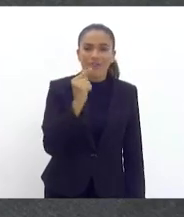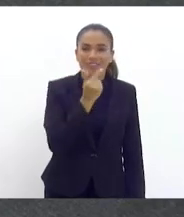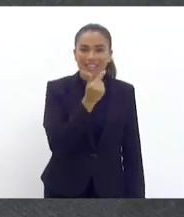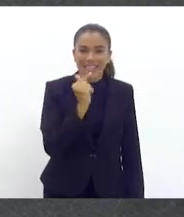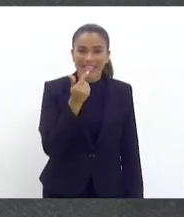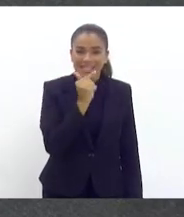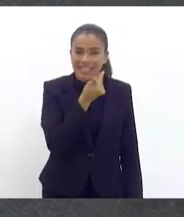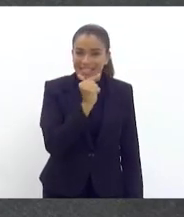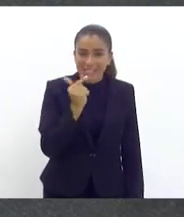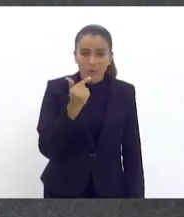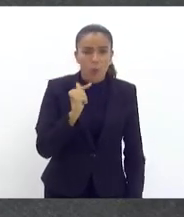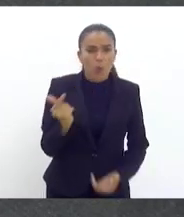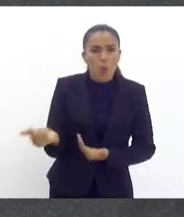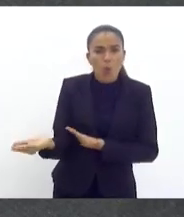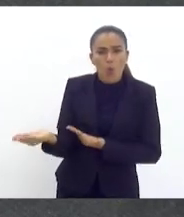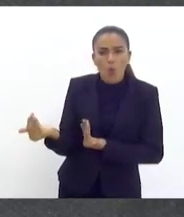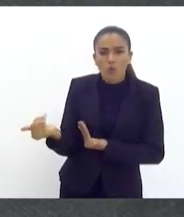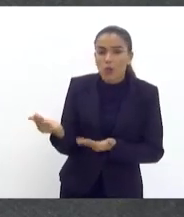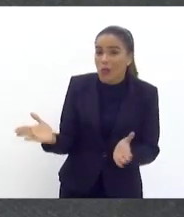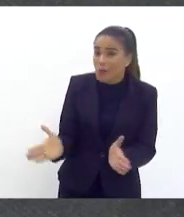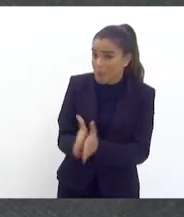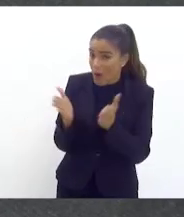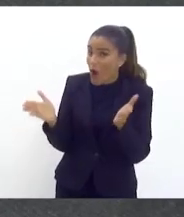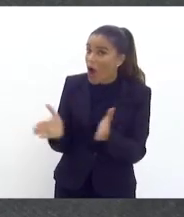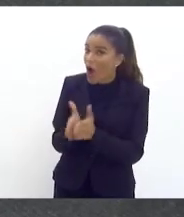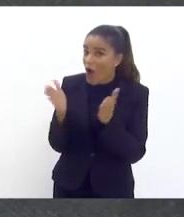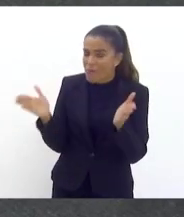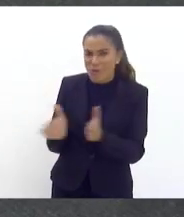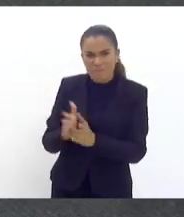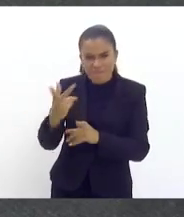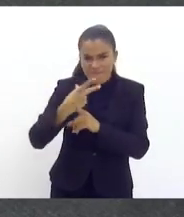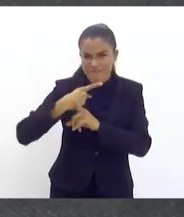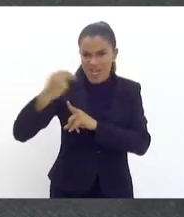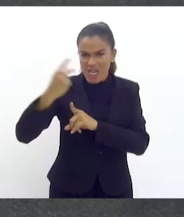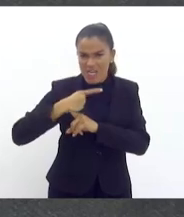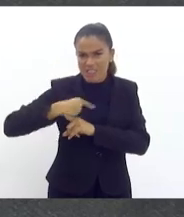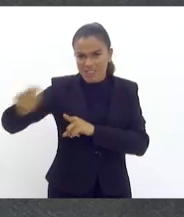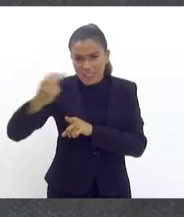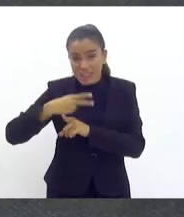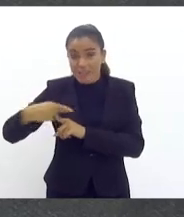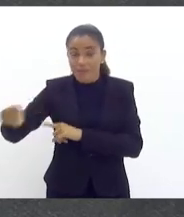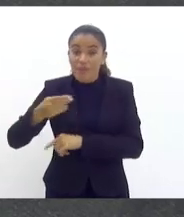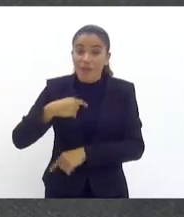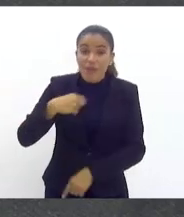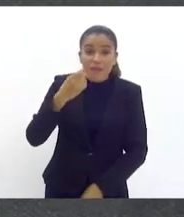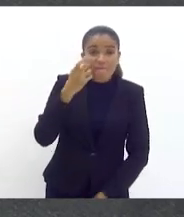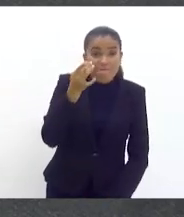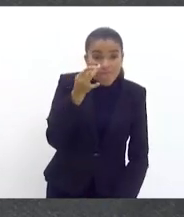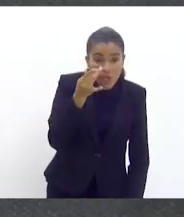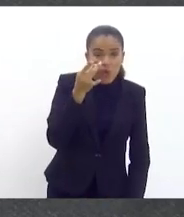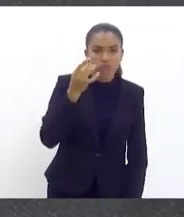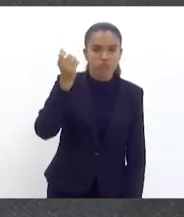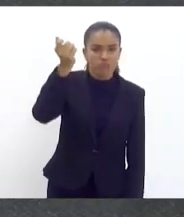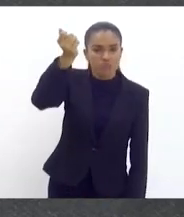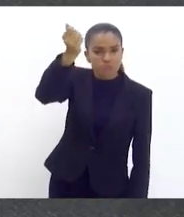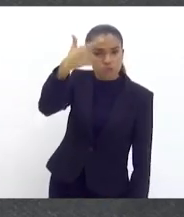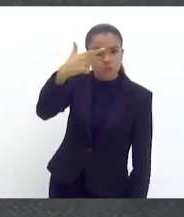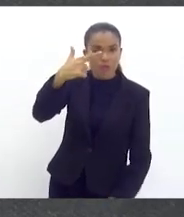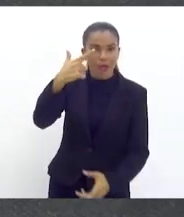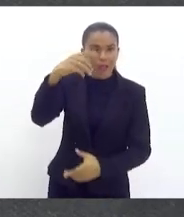Júnior, um jovem empobrecido, vitorioso, que viu, através do seu talento no